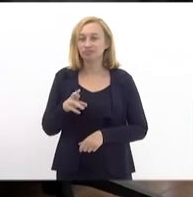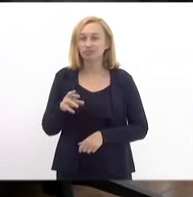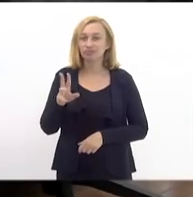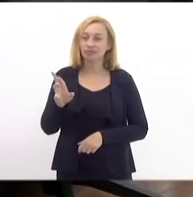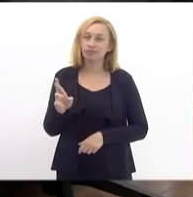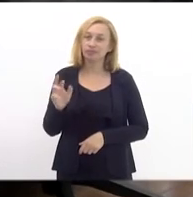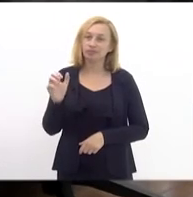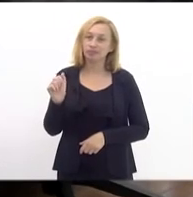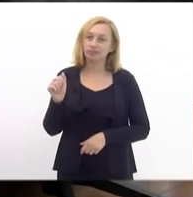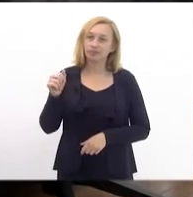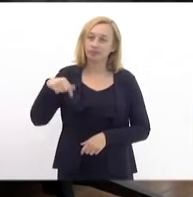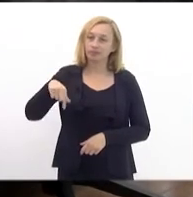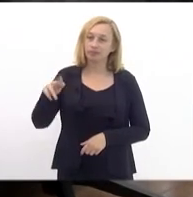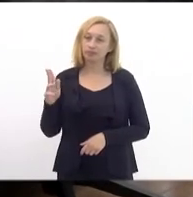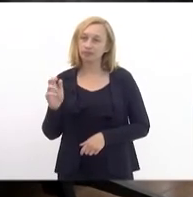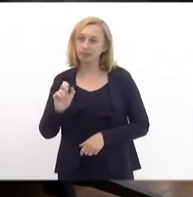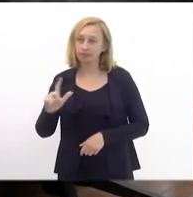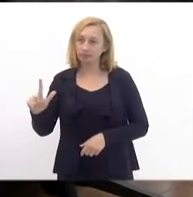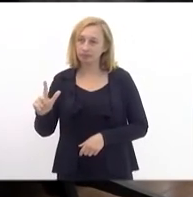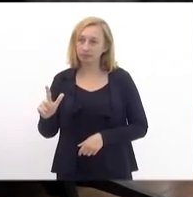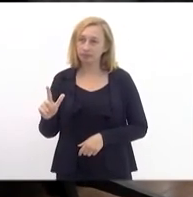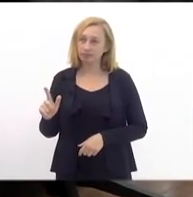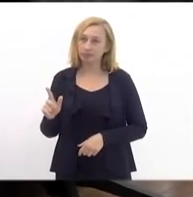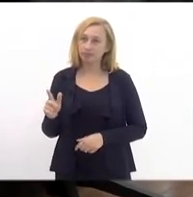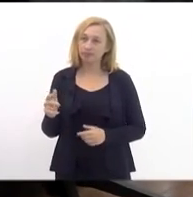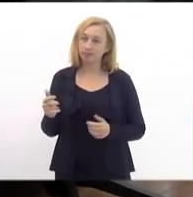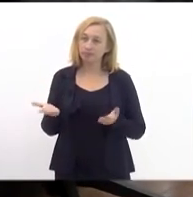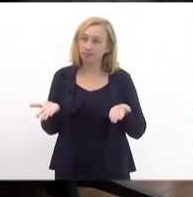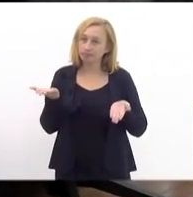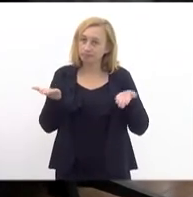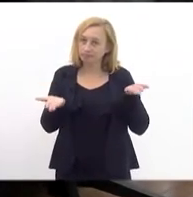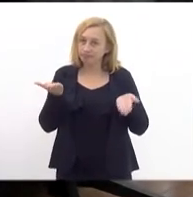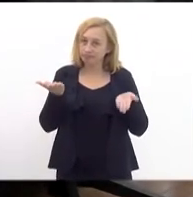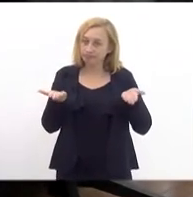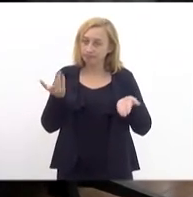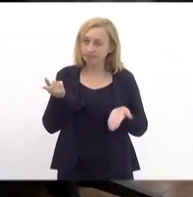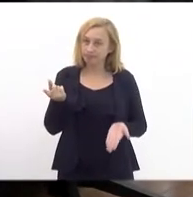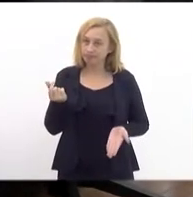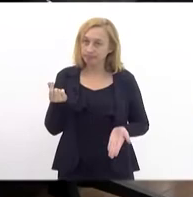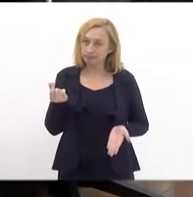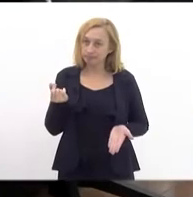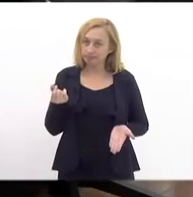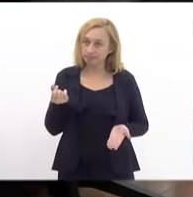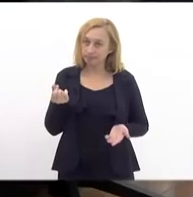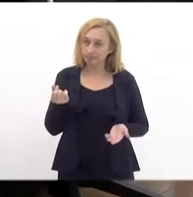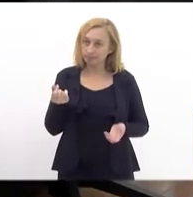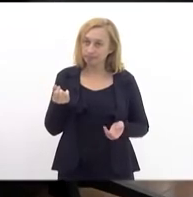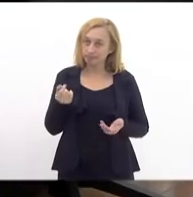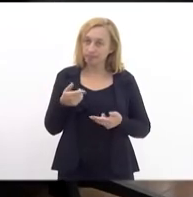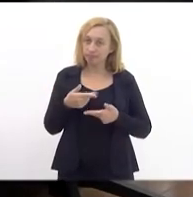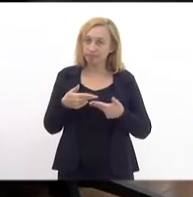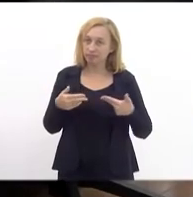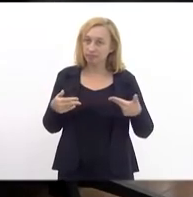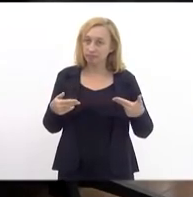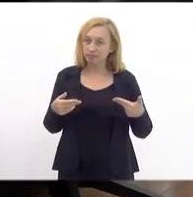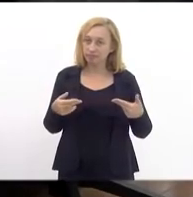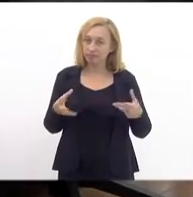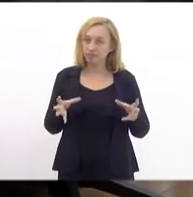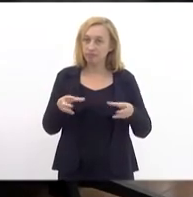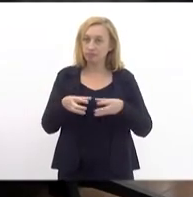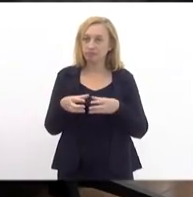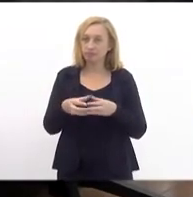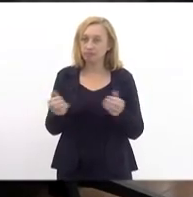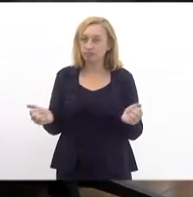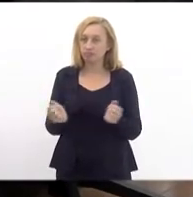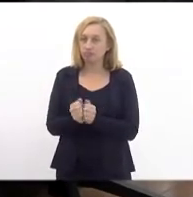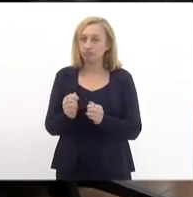colocou que a gente vai ter que ter um reequilíbrio tarifário. Tem muita gente envolvida nisso, ela listou alguns nomes,